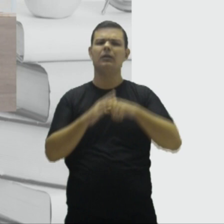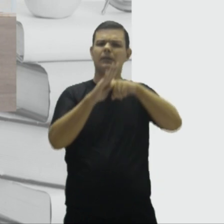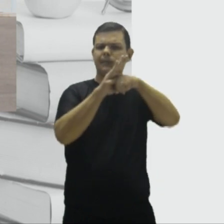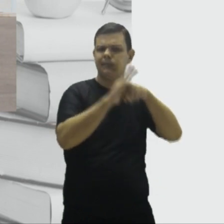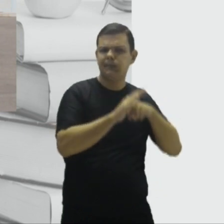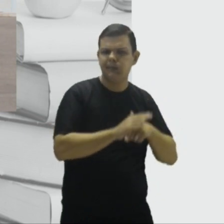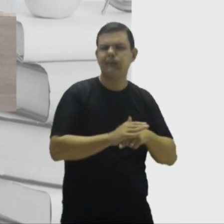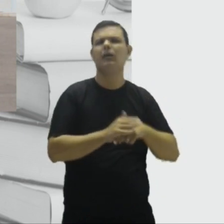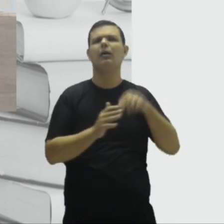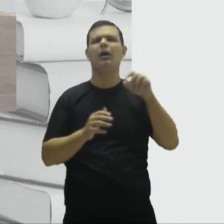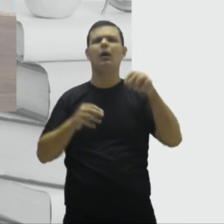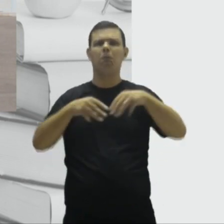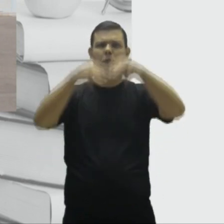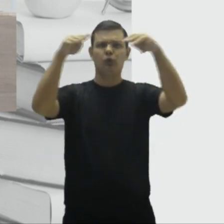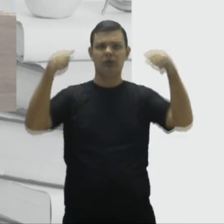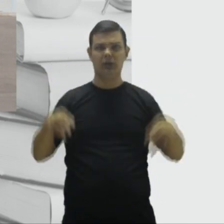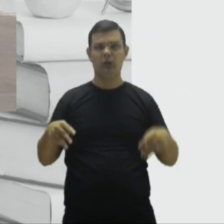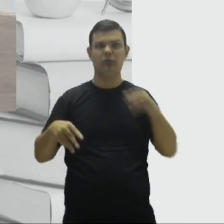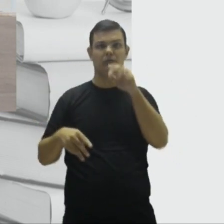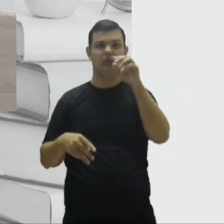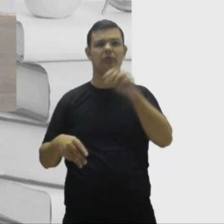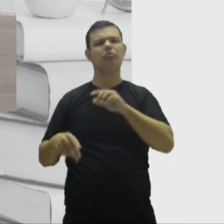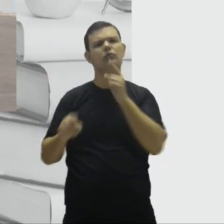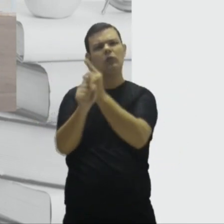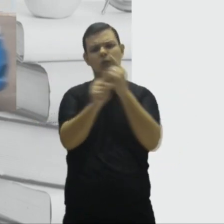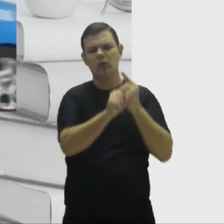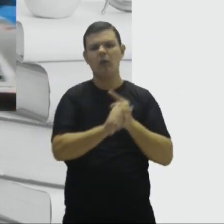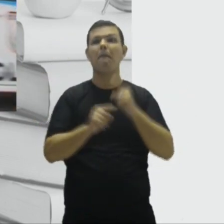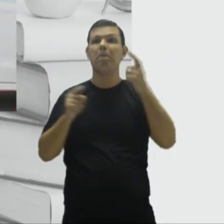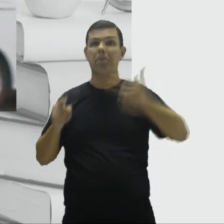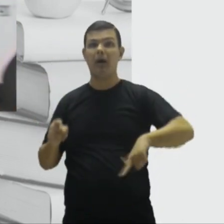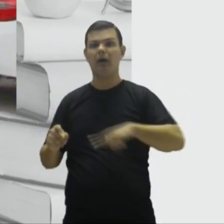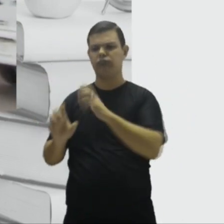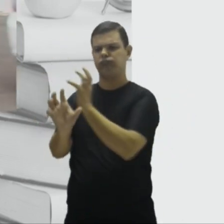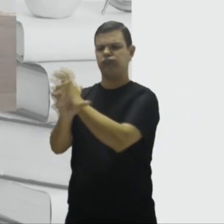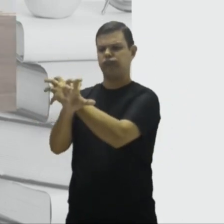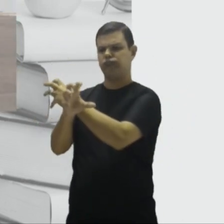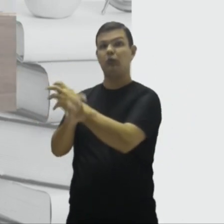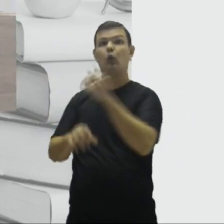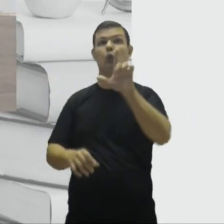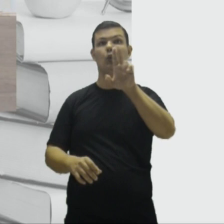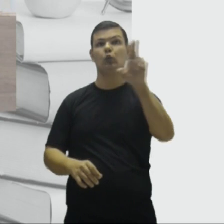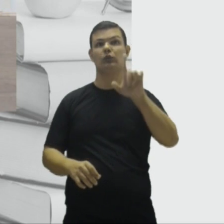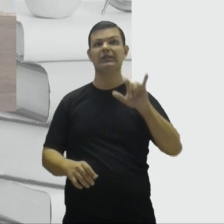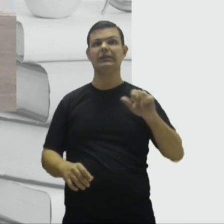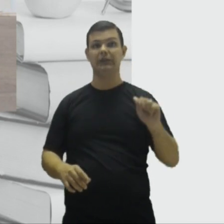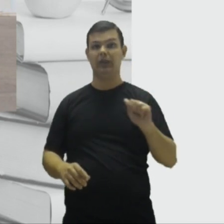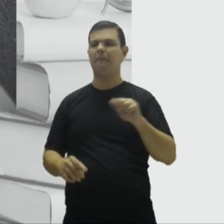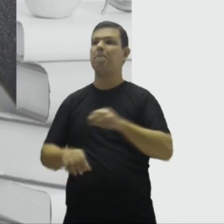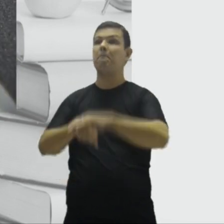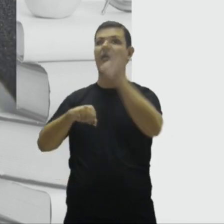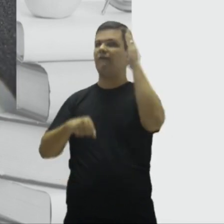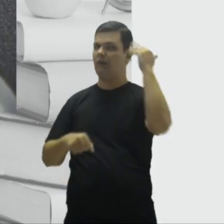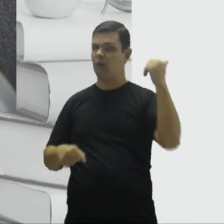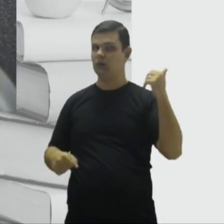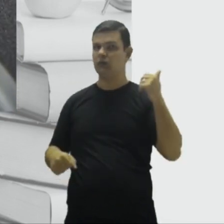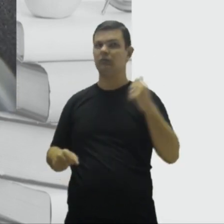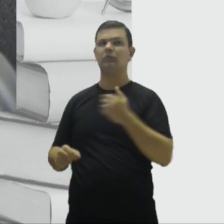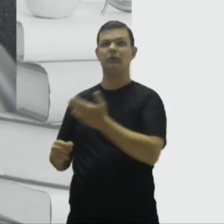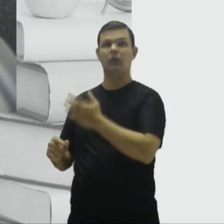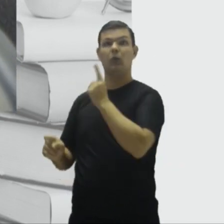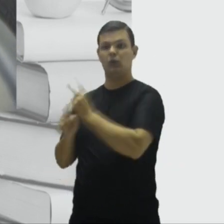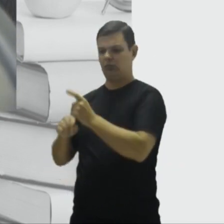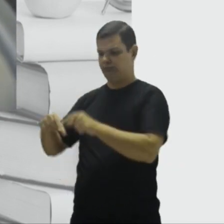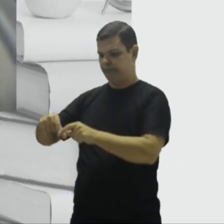Pesquisadores do Museu Nacional acharam mais partes de Luzia, um dos esqueletos mais famosos do acervo. Foram encontrados o